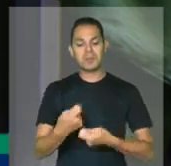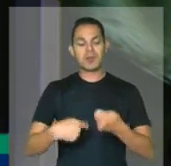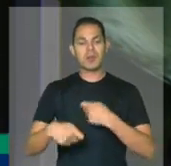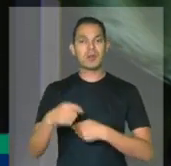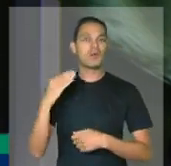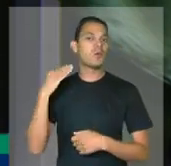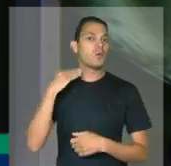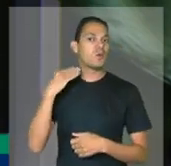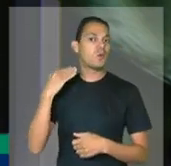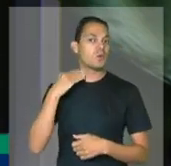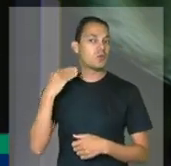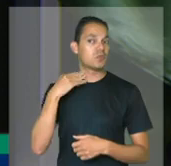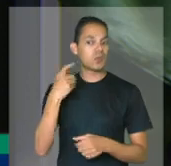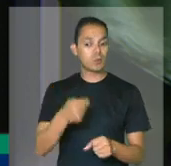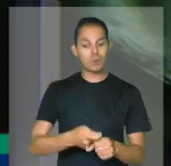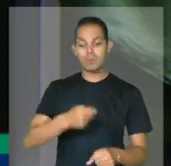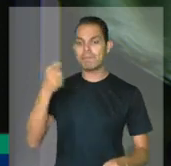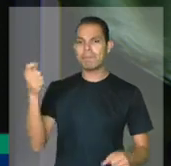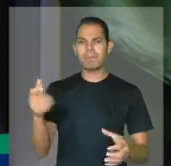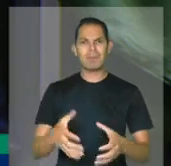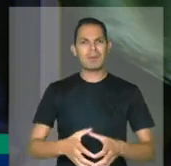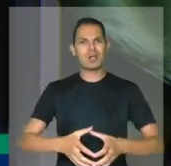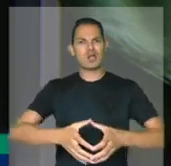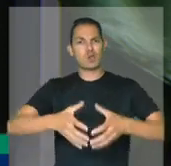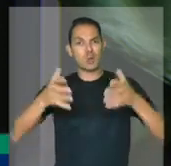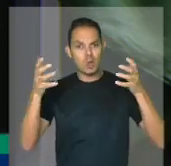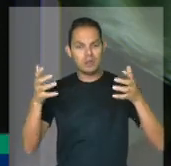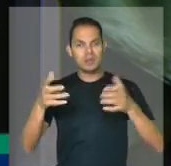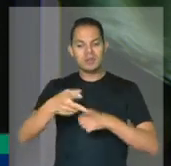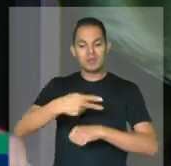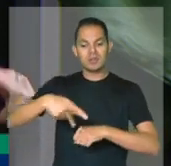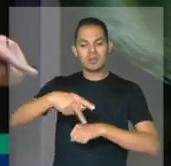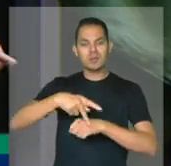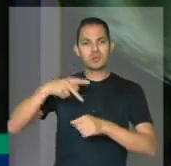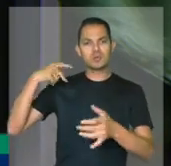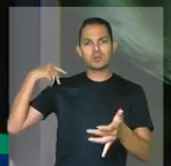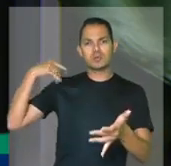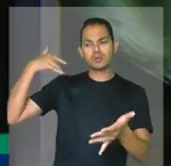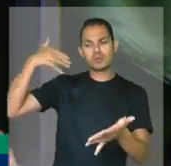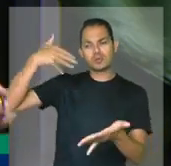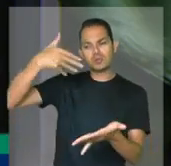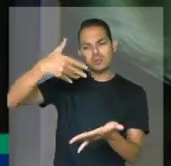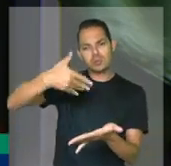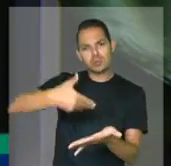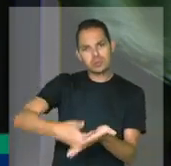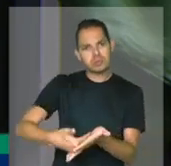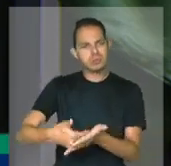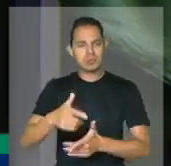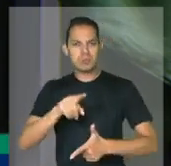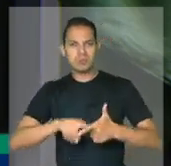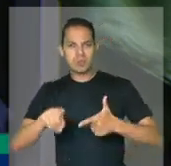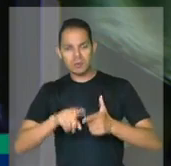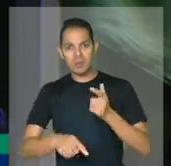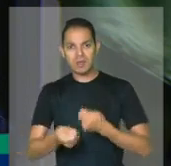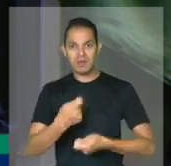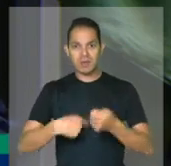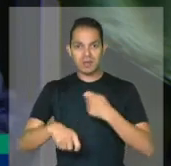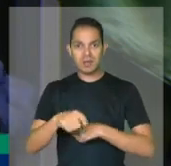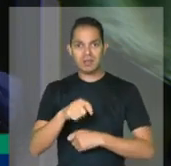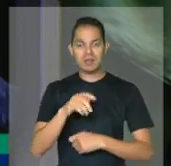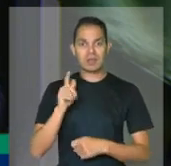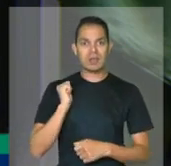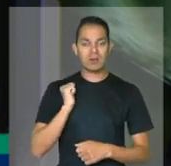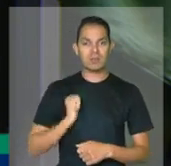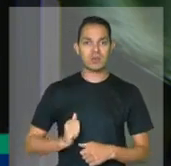bancos declararam os maiores lucros da história. Num país que ao longo desses últimos anos, em plena crise, a Bolsa